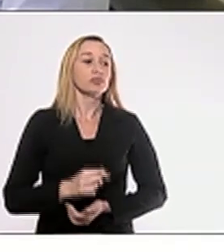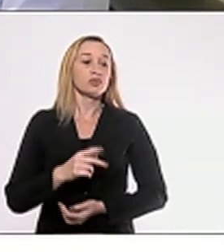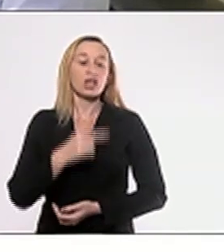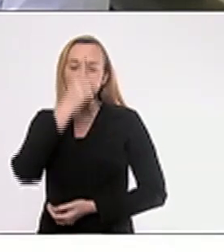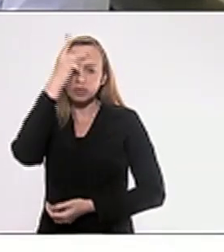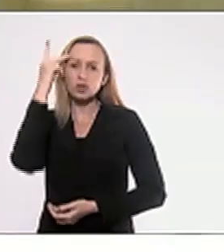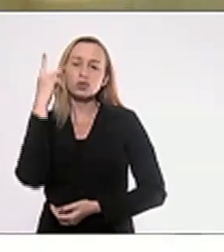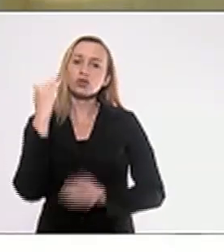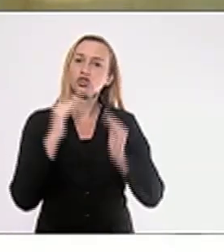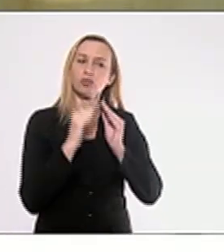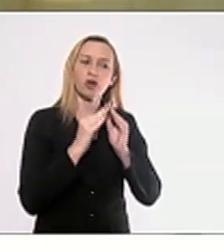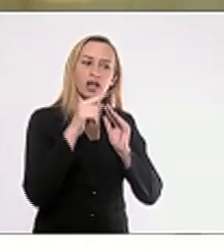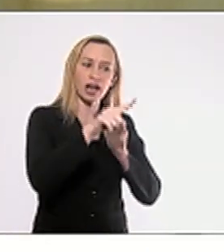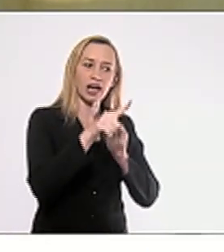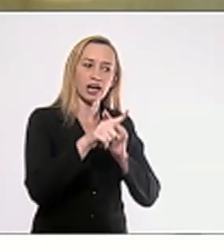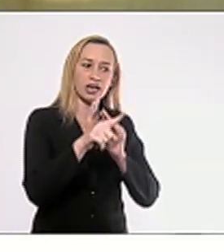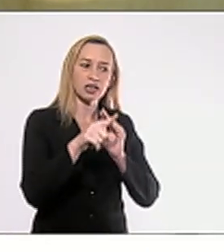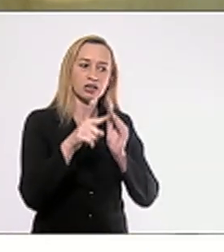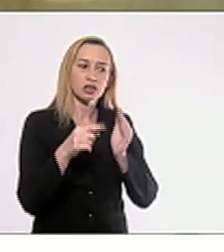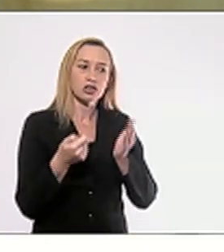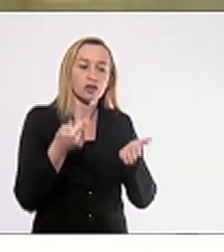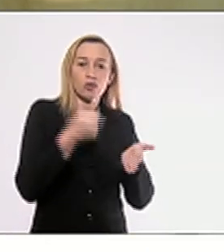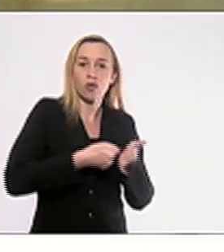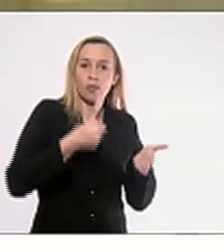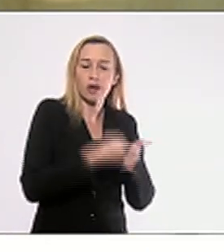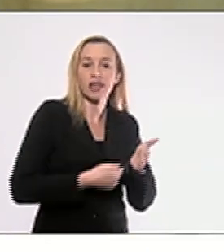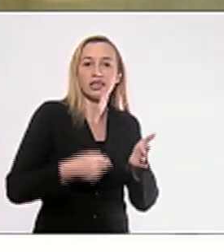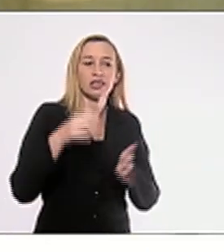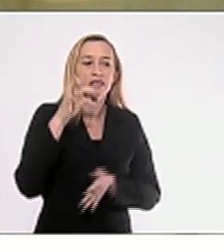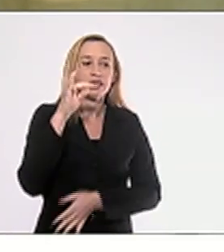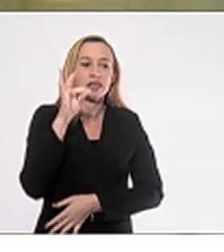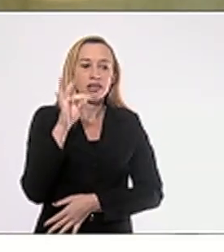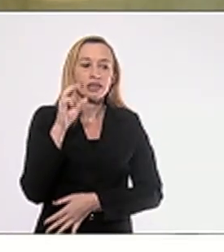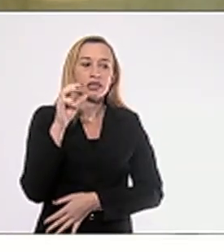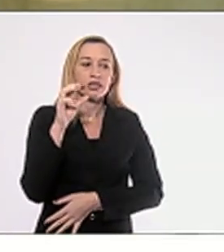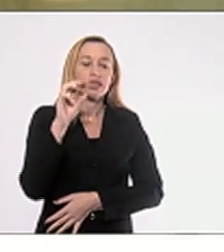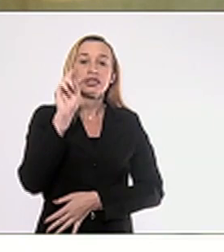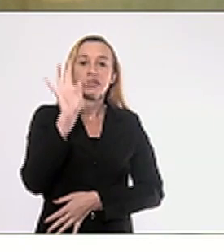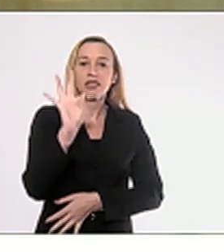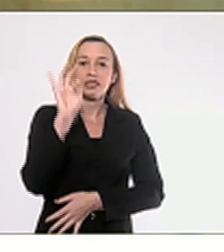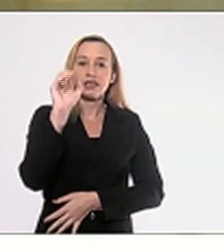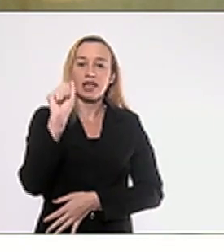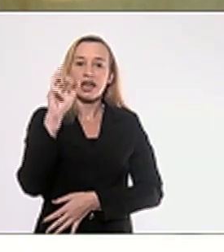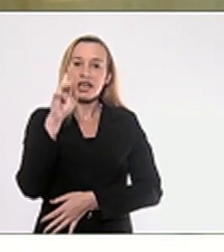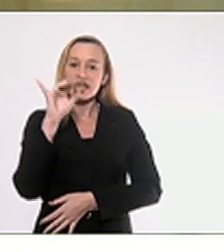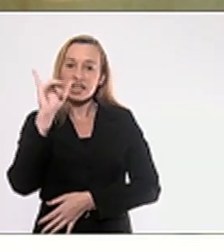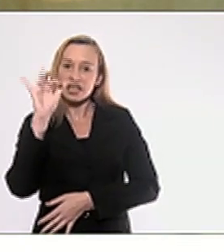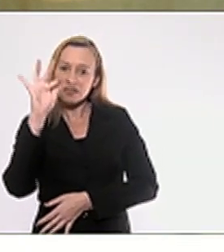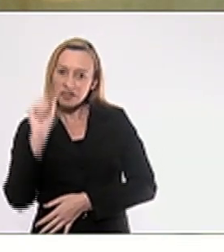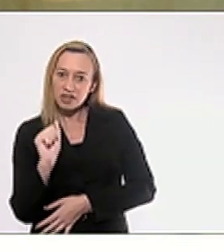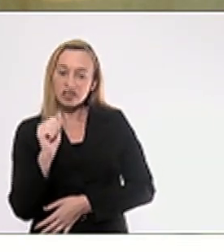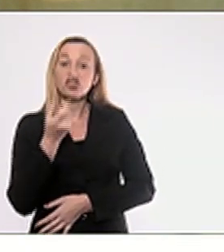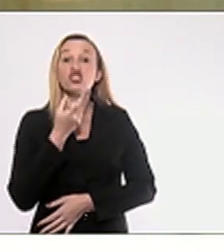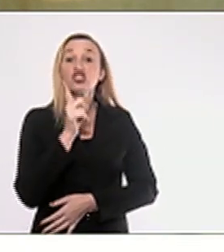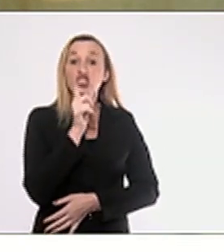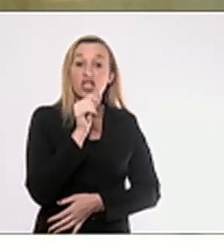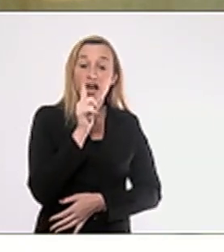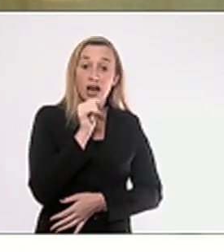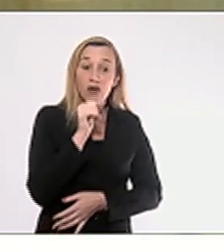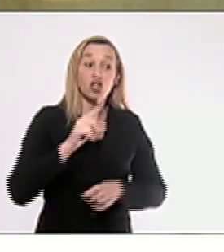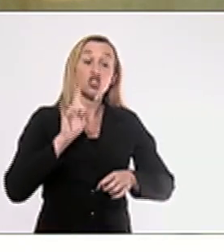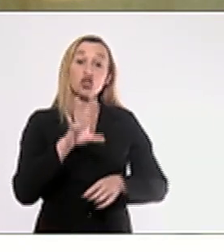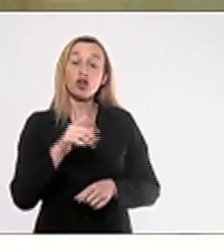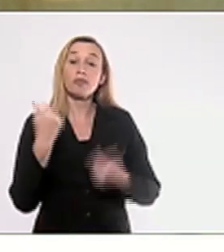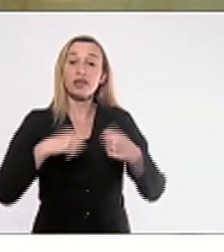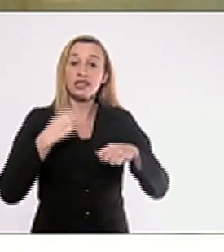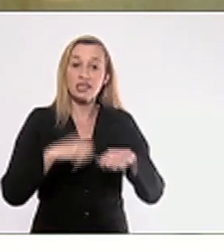são cobrados por tarifa de água e esgoto em sua totalidade, sendo que precisaram contratar empresa terceirizada